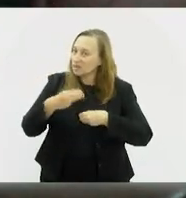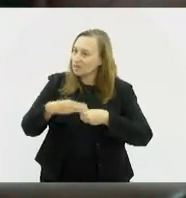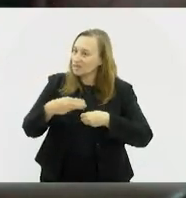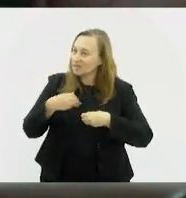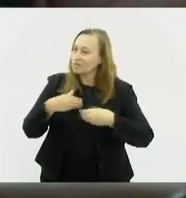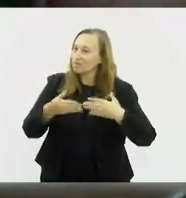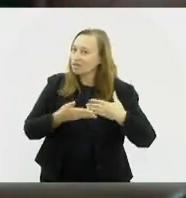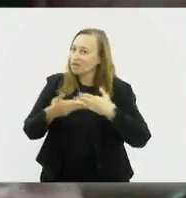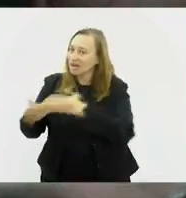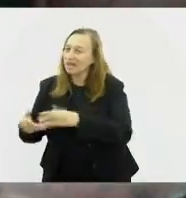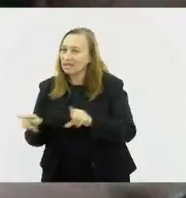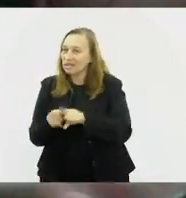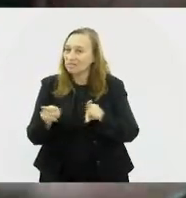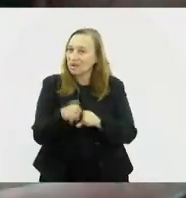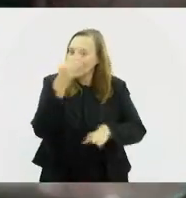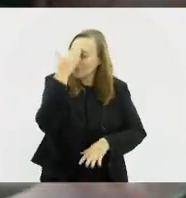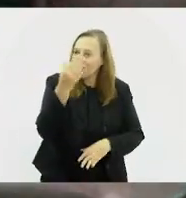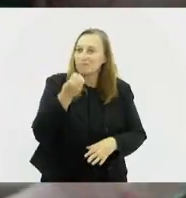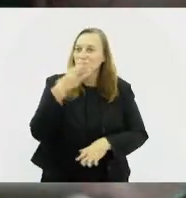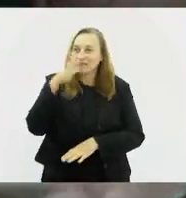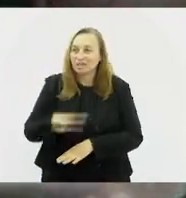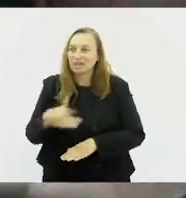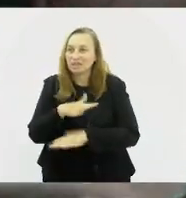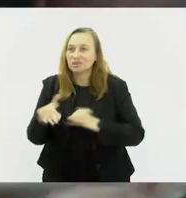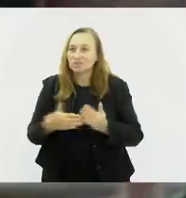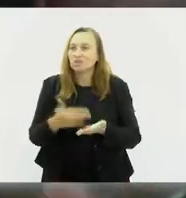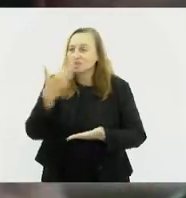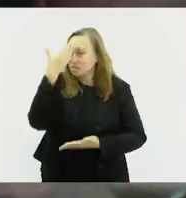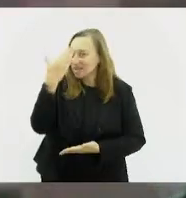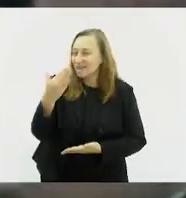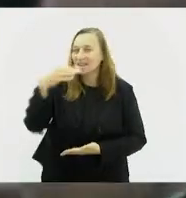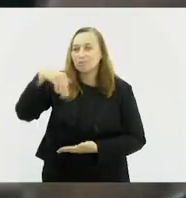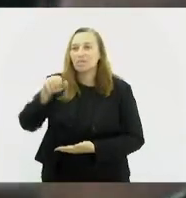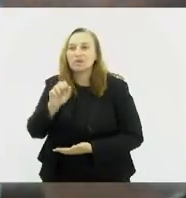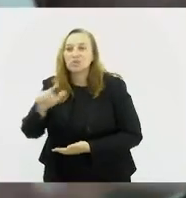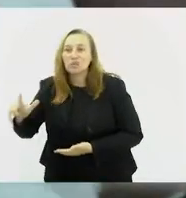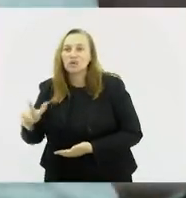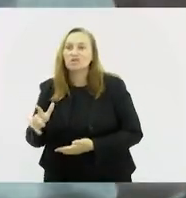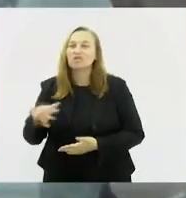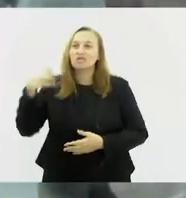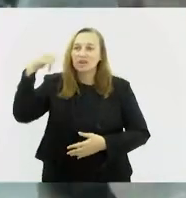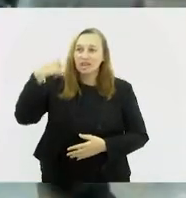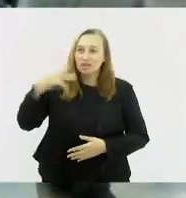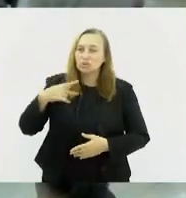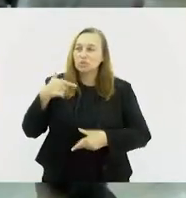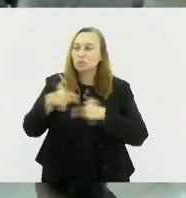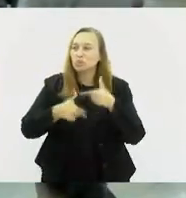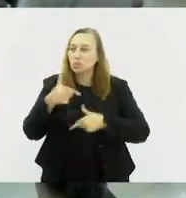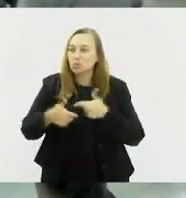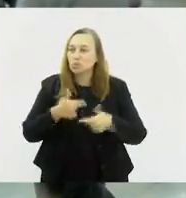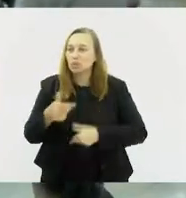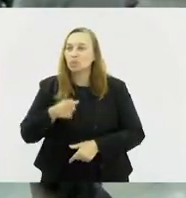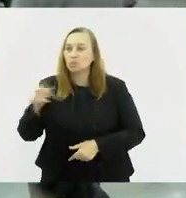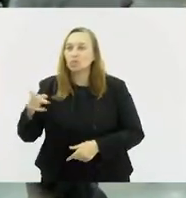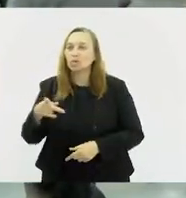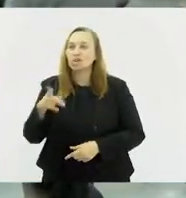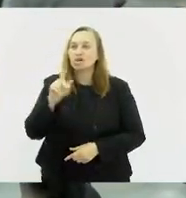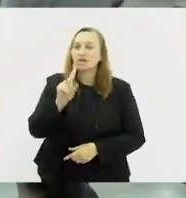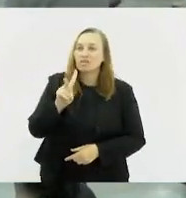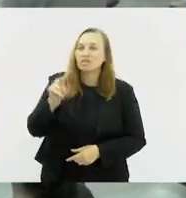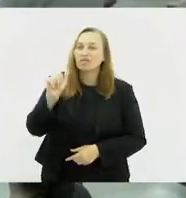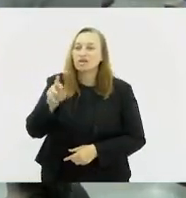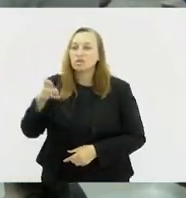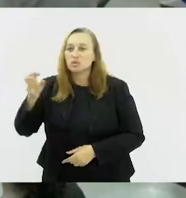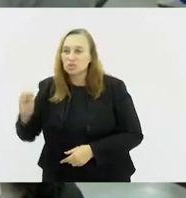tá? Boa tarde a todos. Obrigado, Manelzinho, vereador atuante de Vassouras, que faz um trabalho de